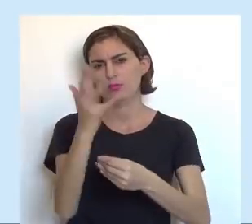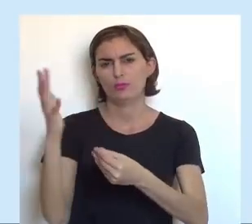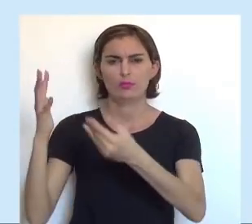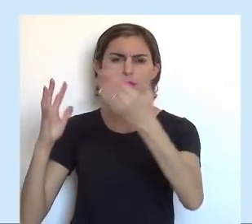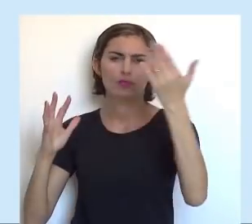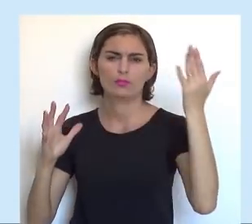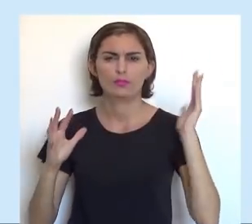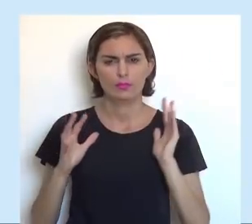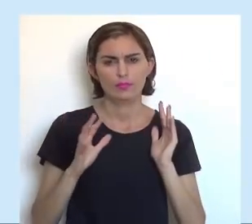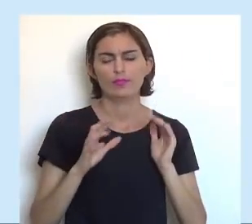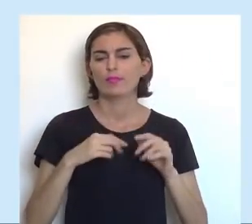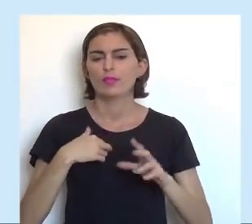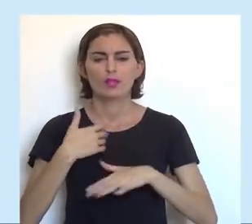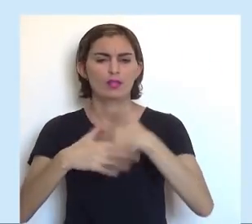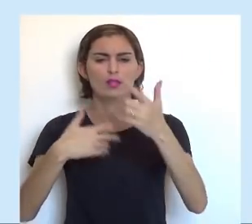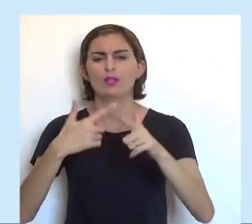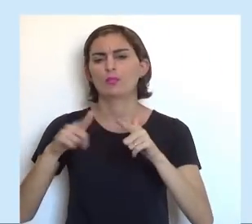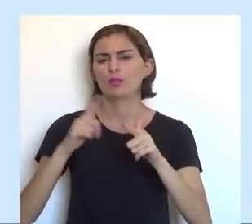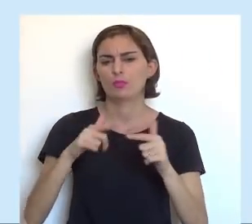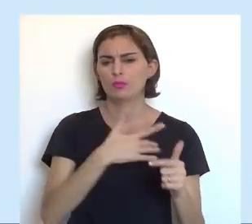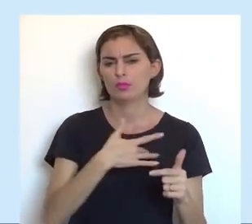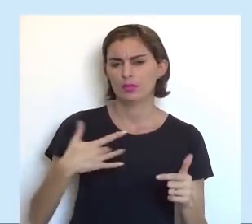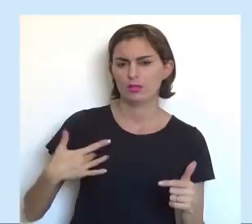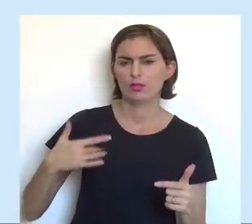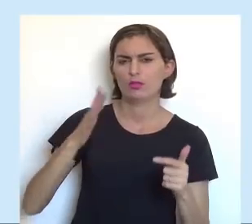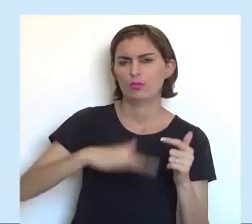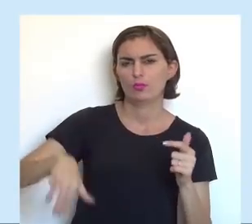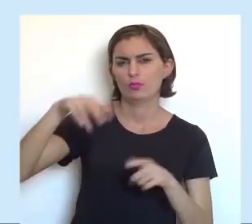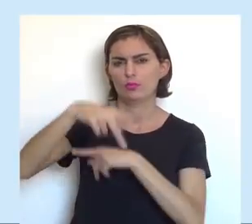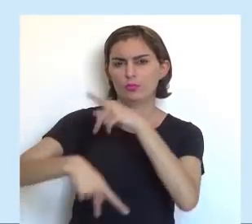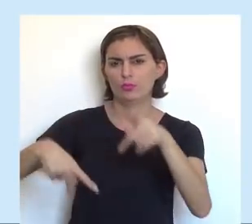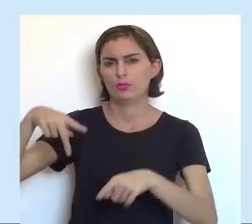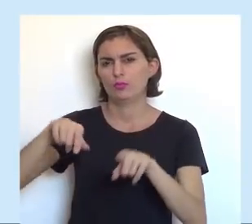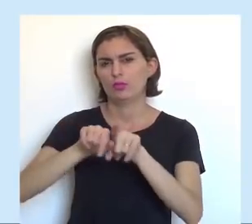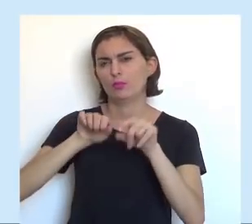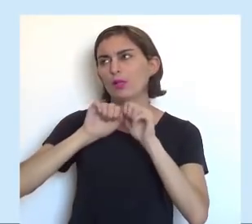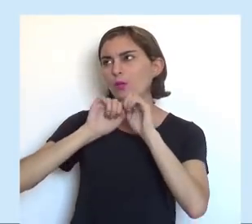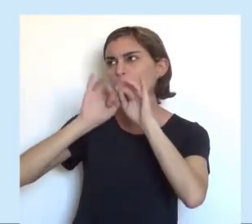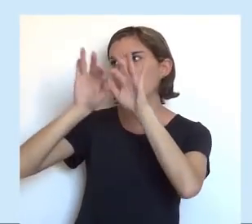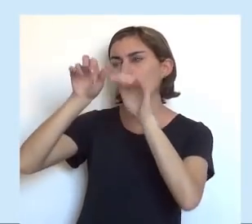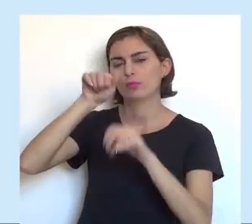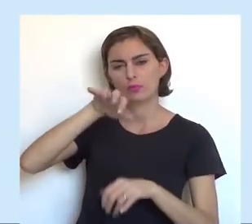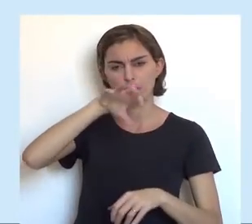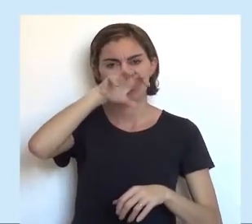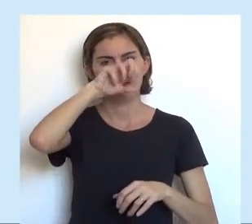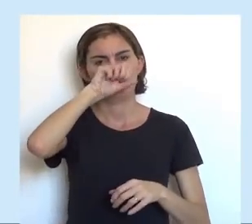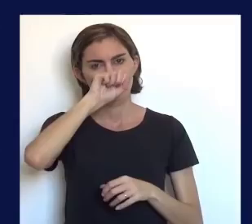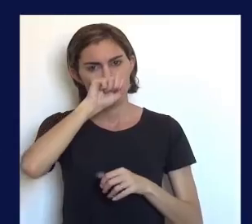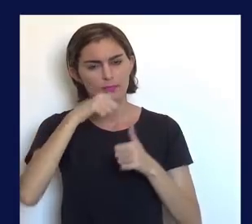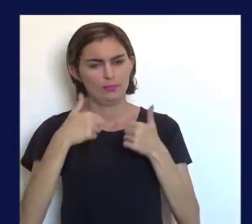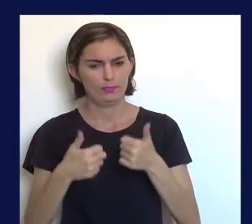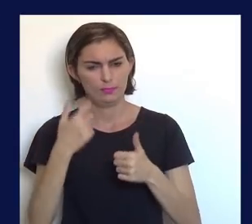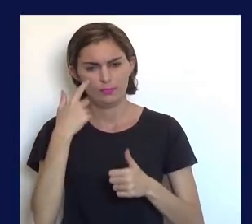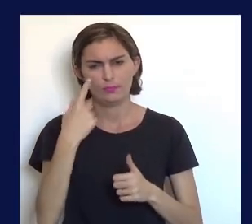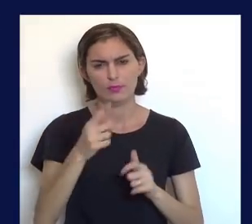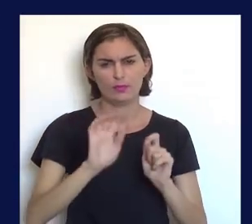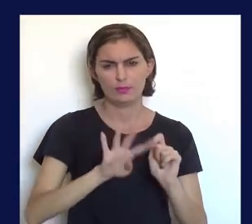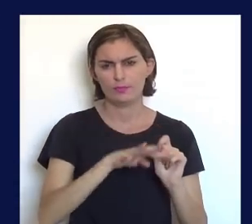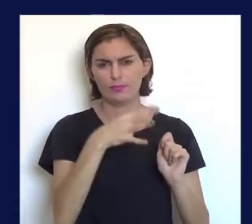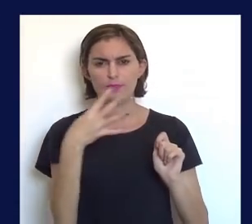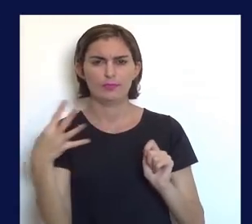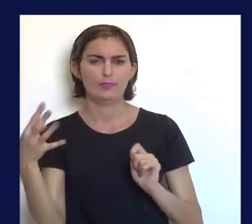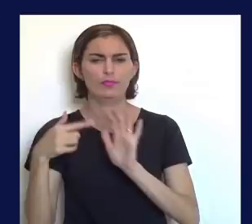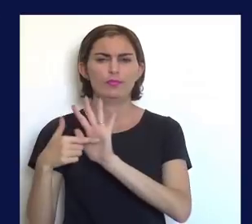nosso meio ambiente, tá? E não dar problemas com saúde pública e nem o ar atmosférico. Então vamos lá, nós temos na tela